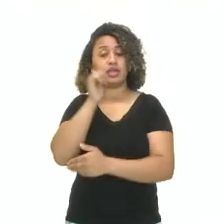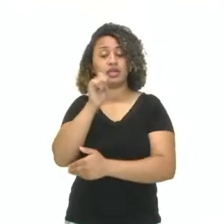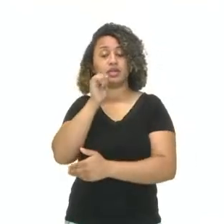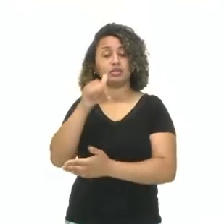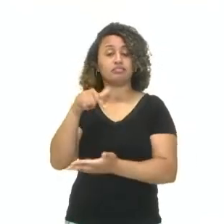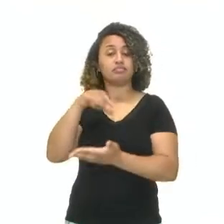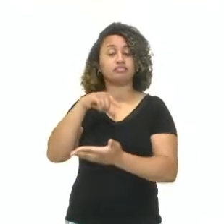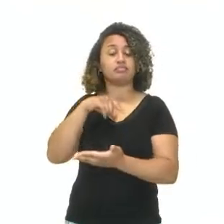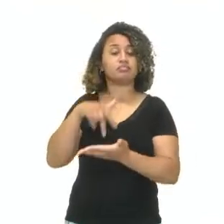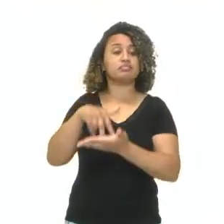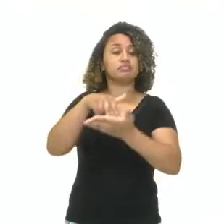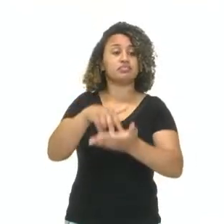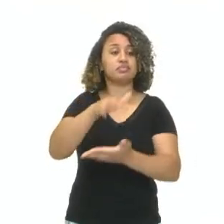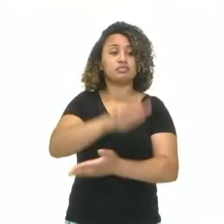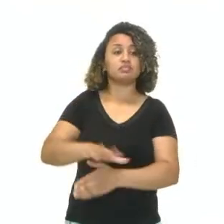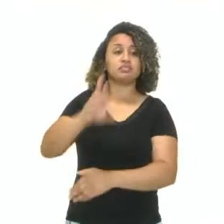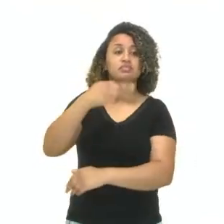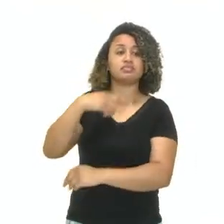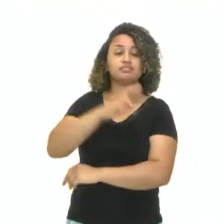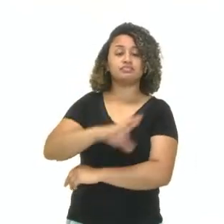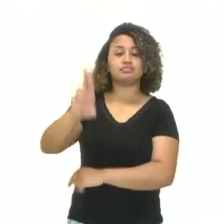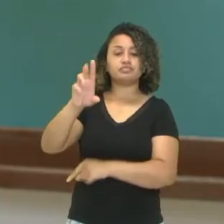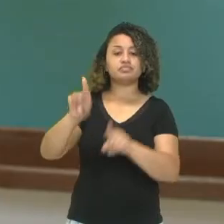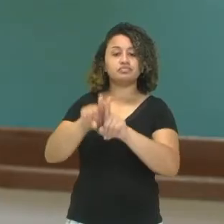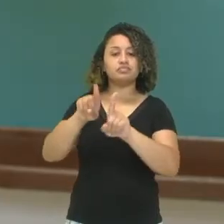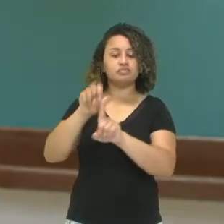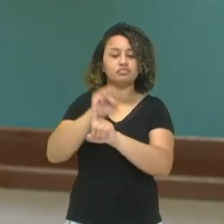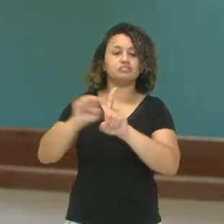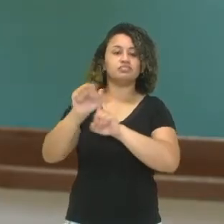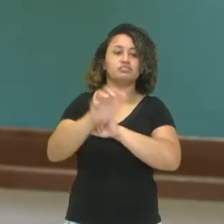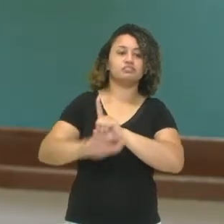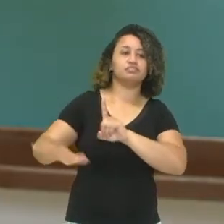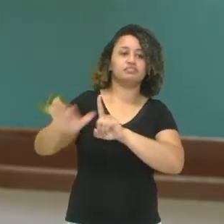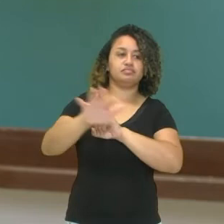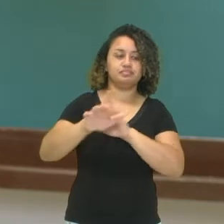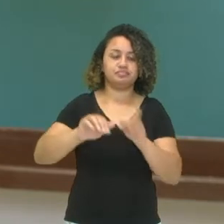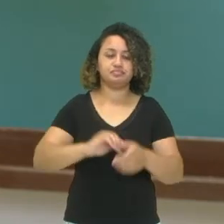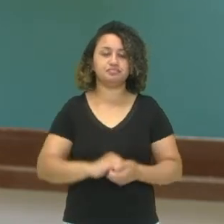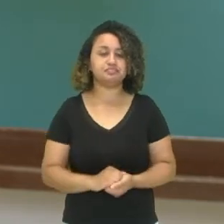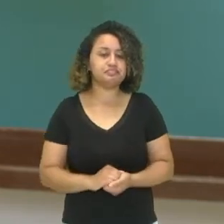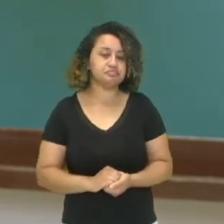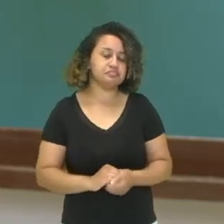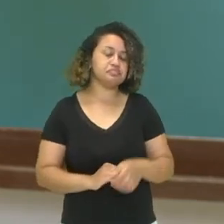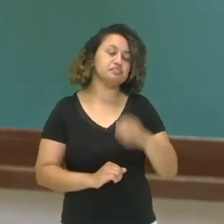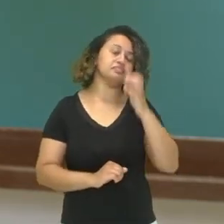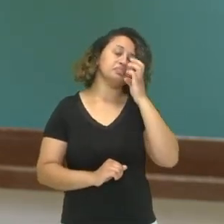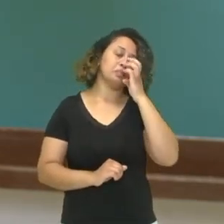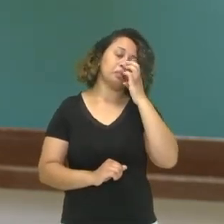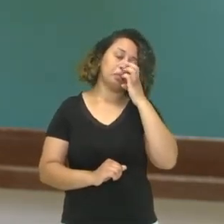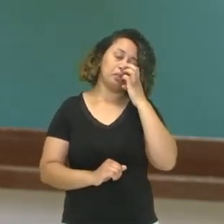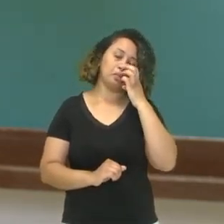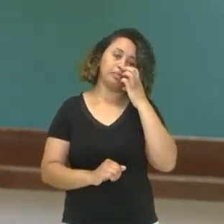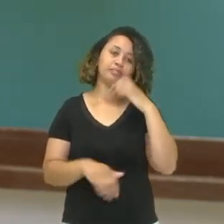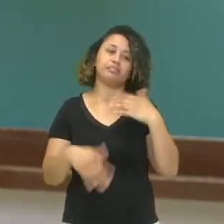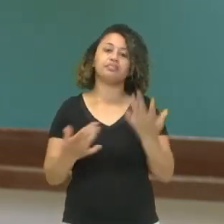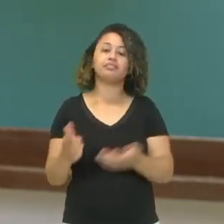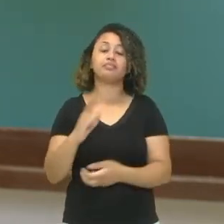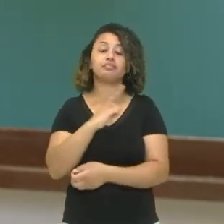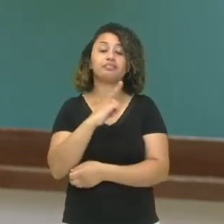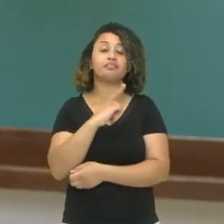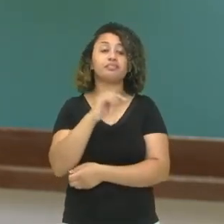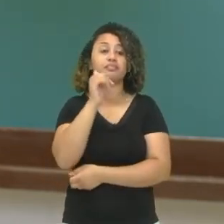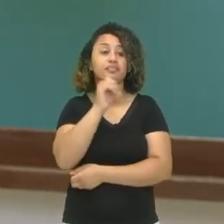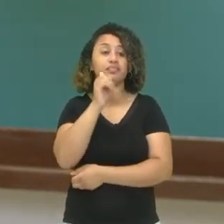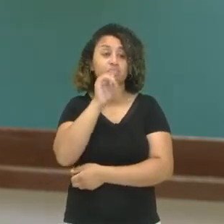no universo religioso e na nossa sociedade. Bem, existem mulheres que